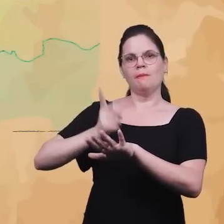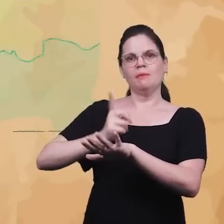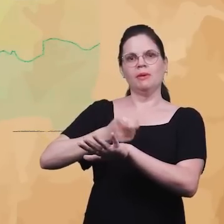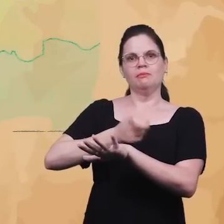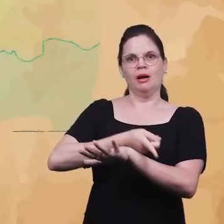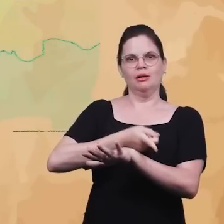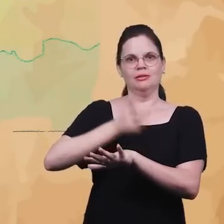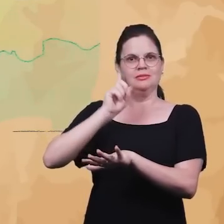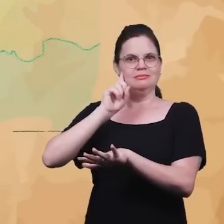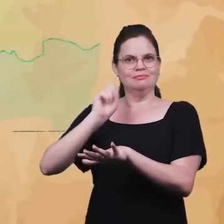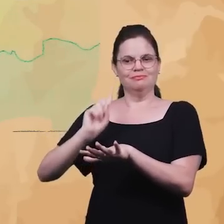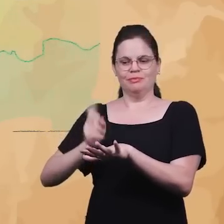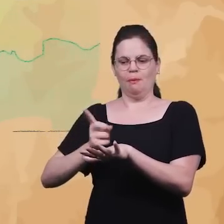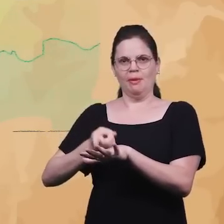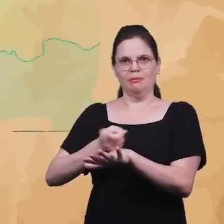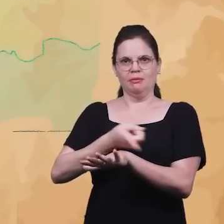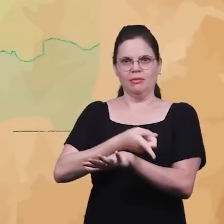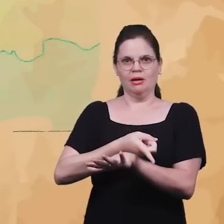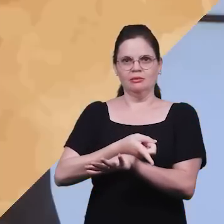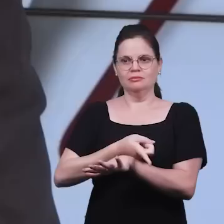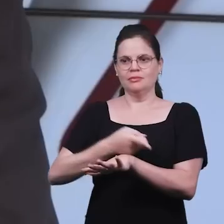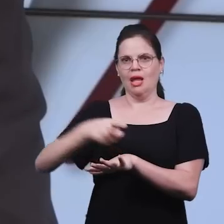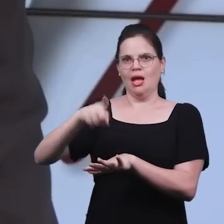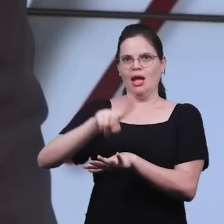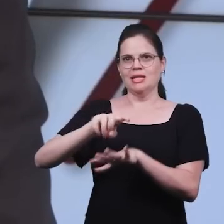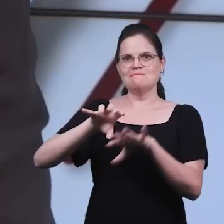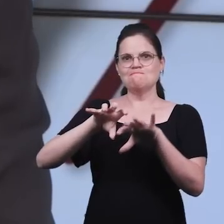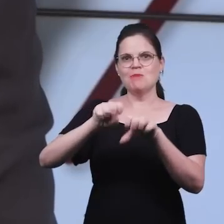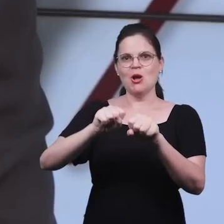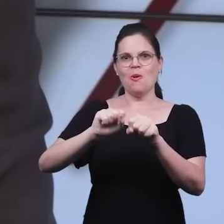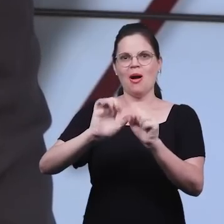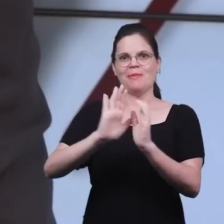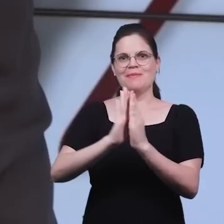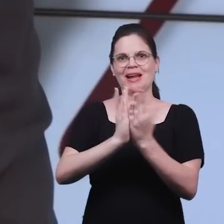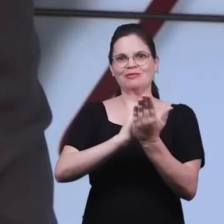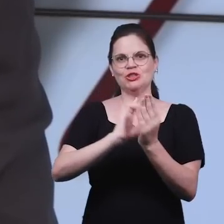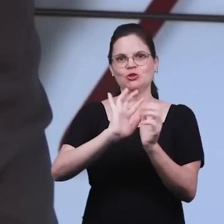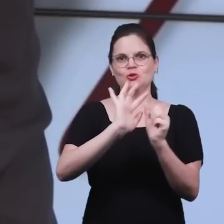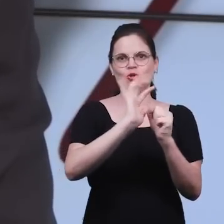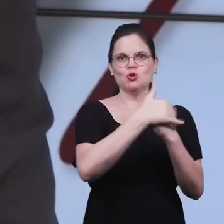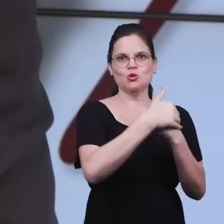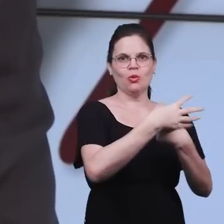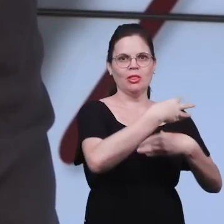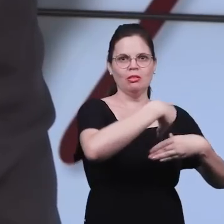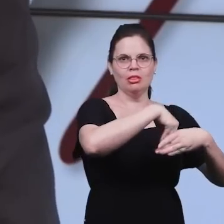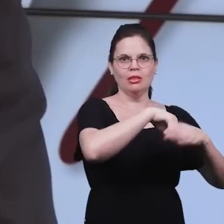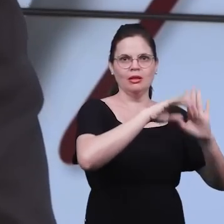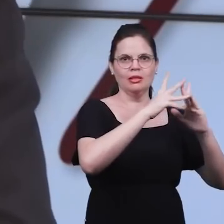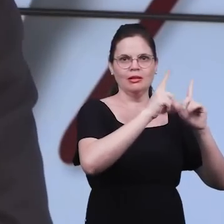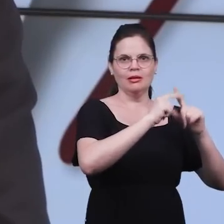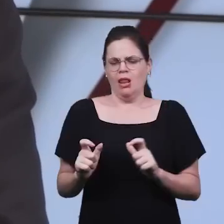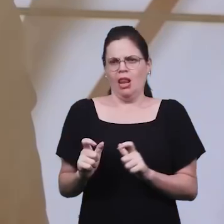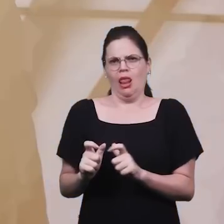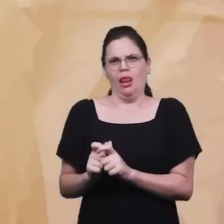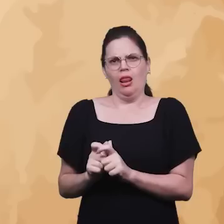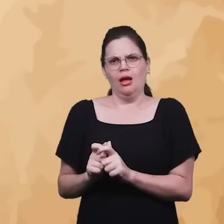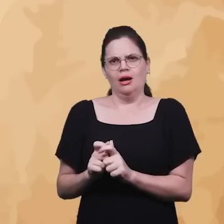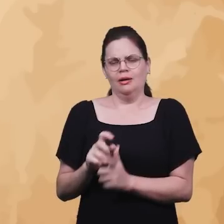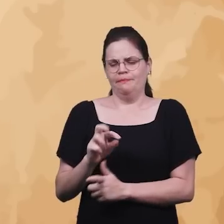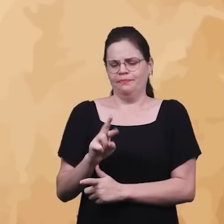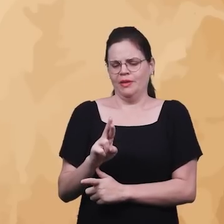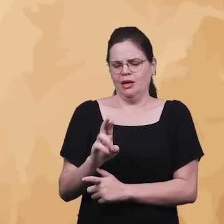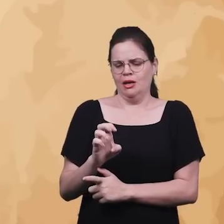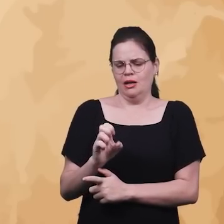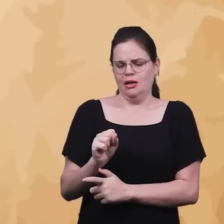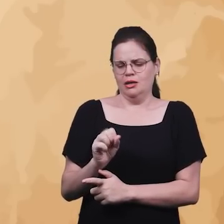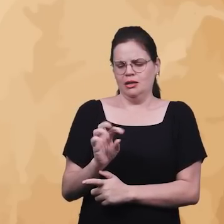Os feudos isolaram a palavra nos mosteiros, mas sempre teve, aqui em Apocalipse, lá